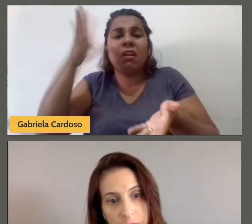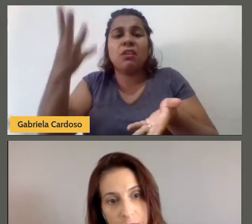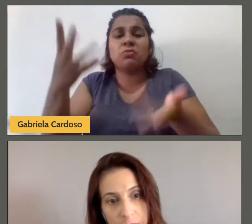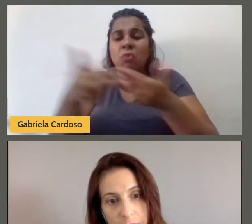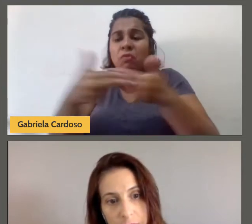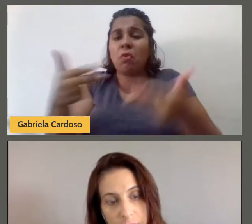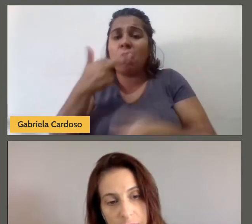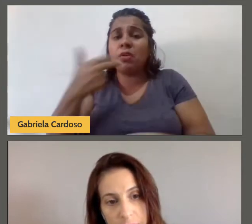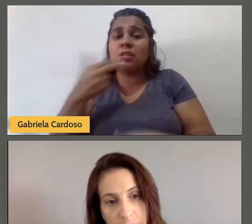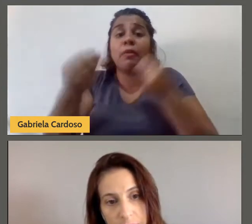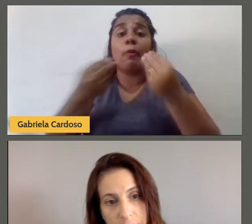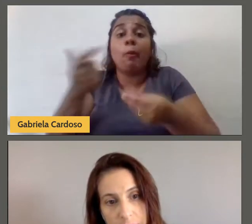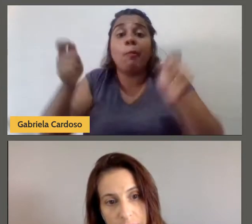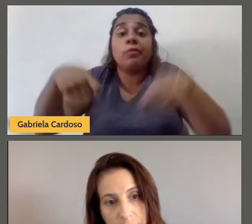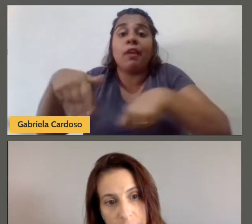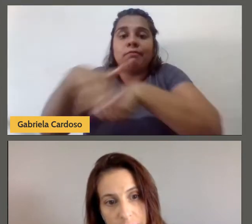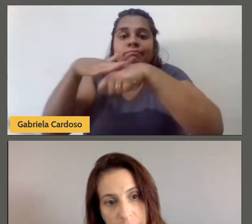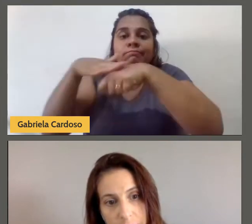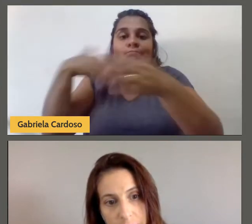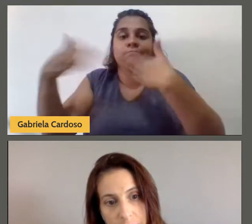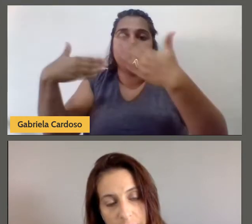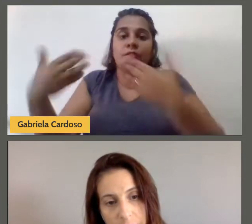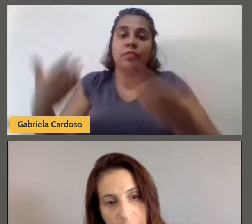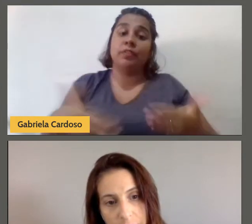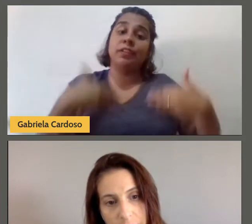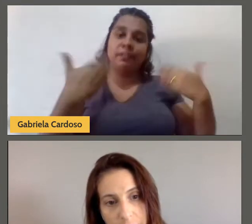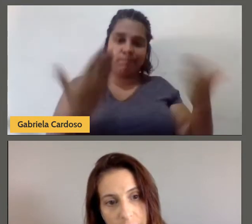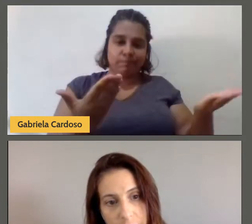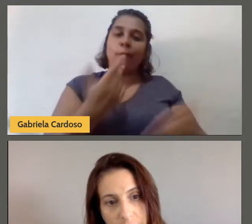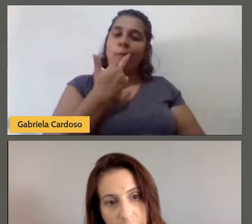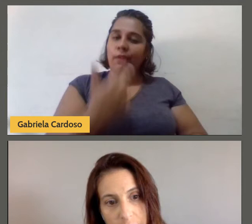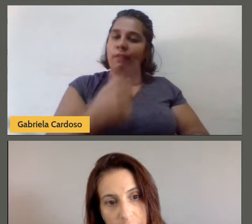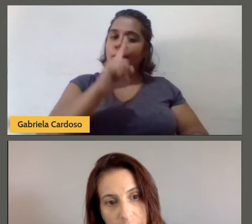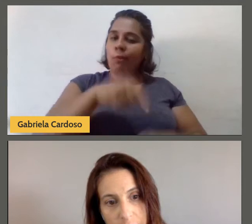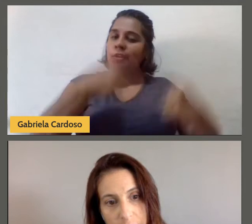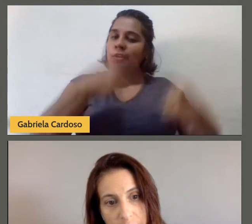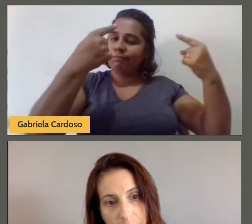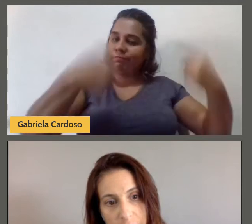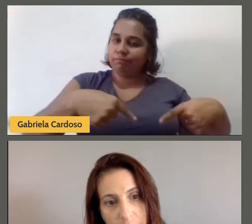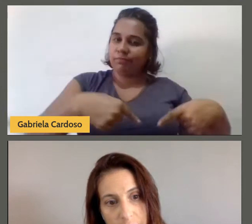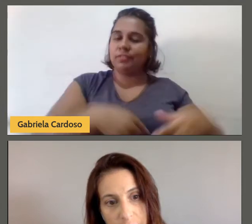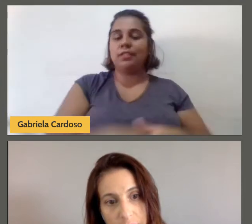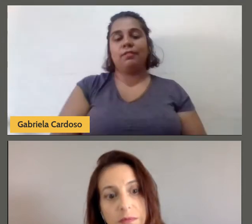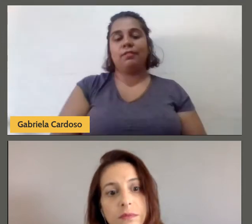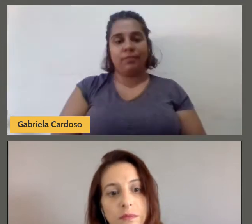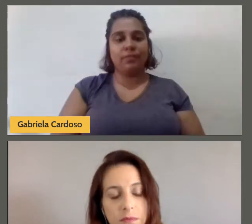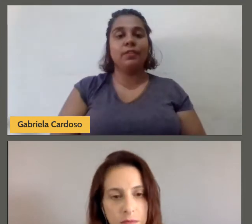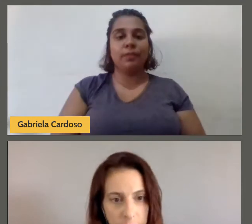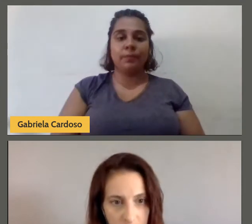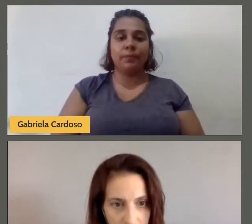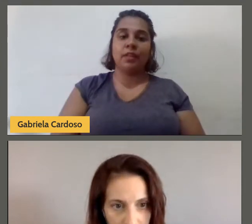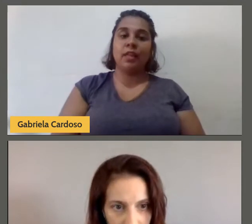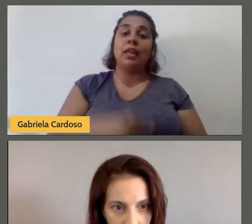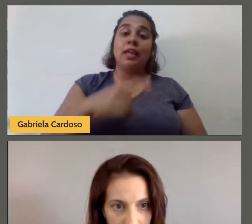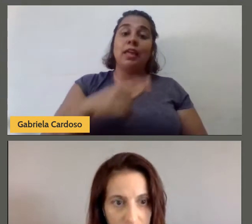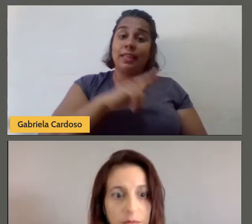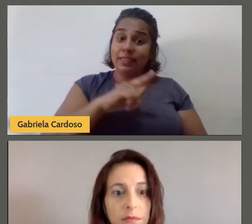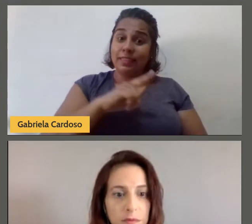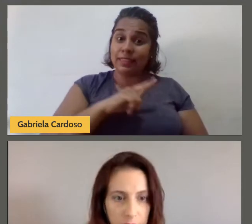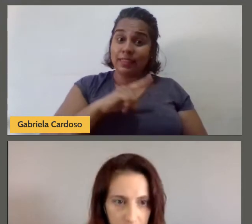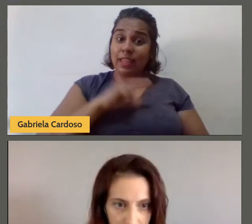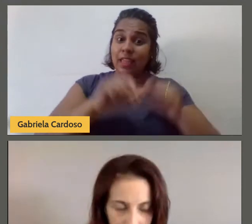Não, muito legal. A questão da língua, ela é sempre um desafio, assim, mesmo quando você fala, por exemplo, agora a gente tem todo esse tema da crise migratória